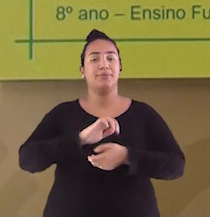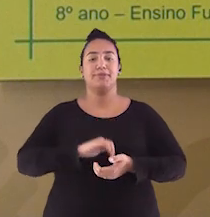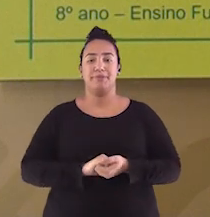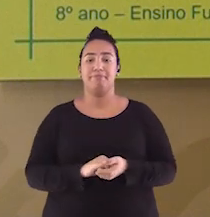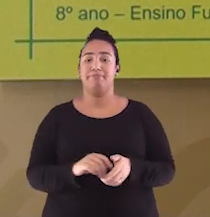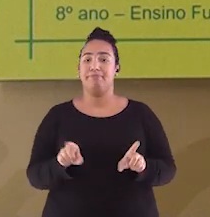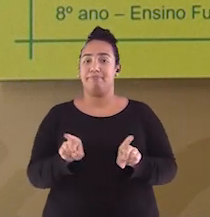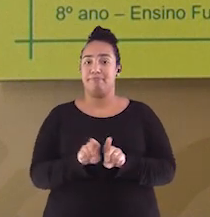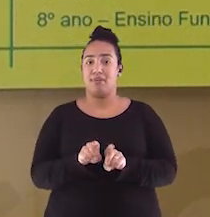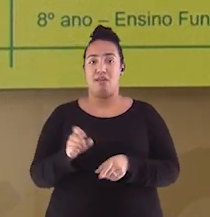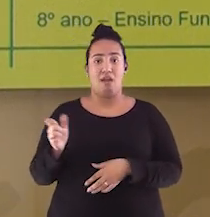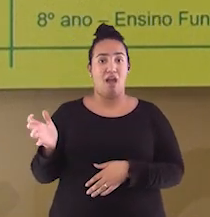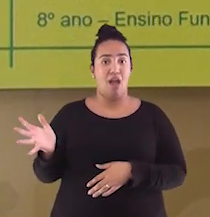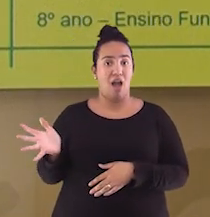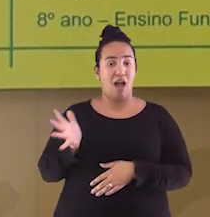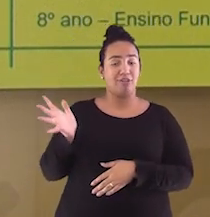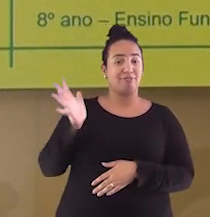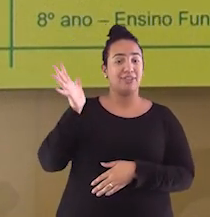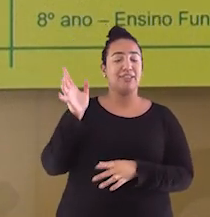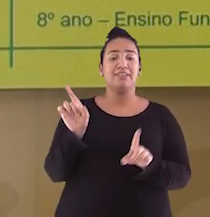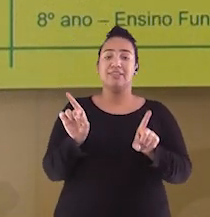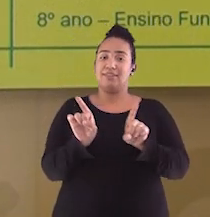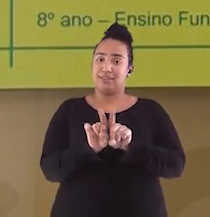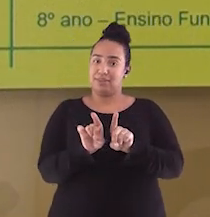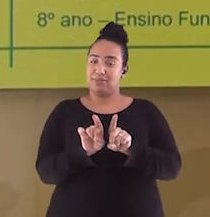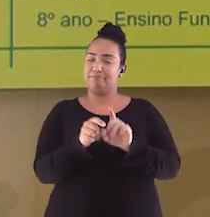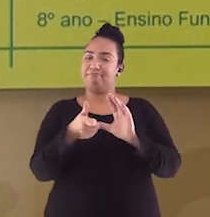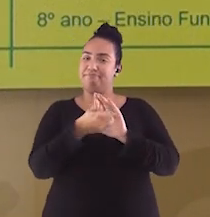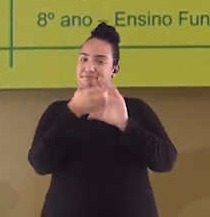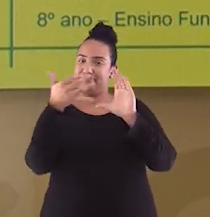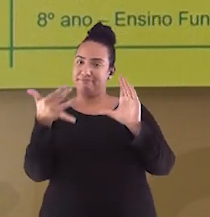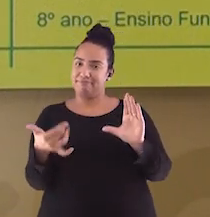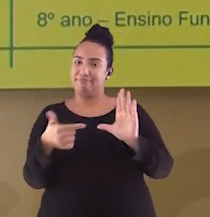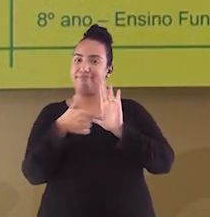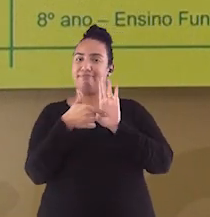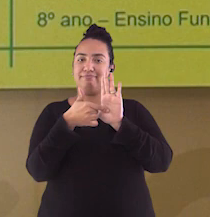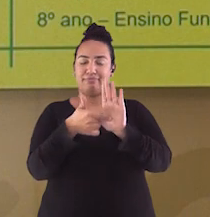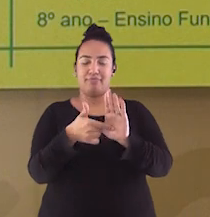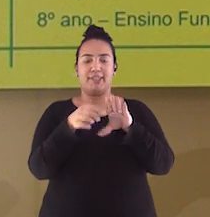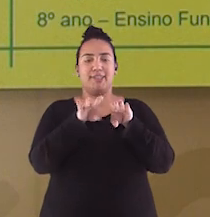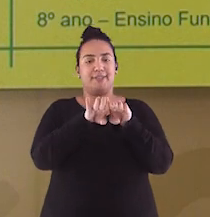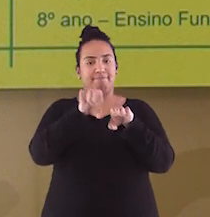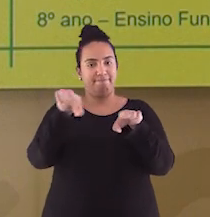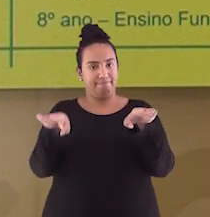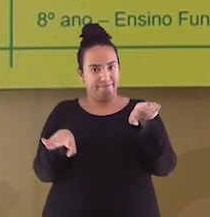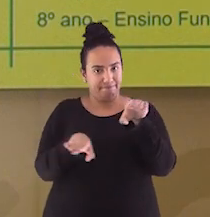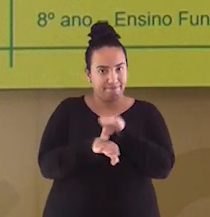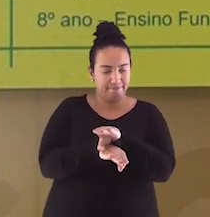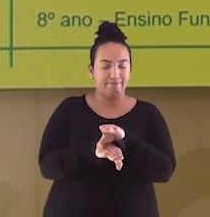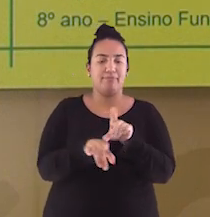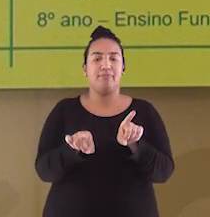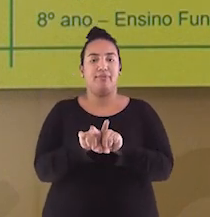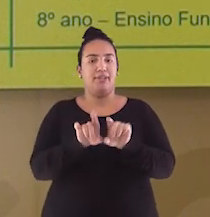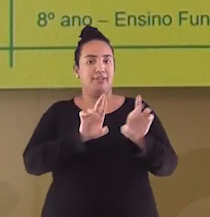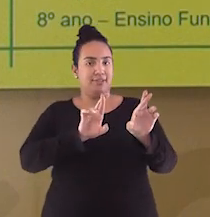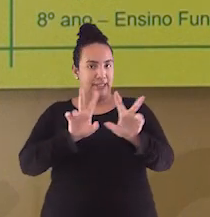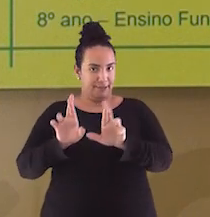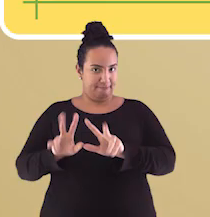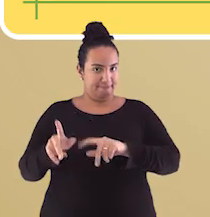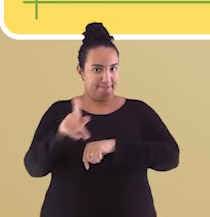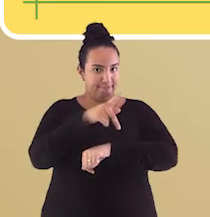suas grandes riquezas e também as características que geram grandes desigualdades e contrastes entre os